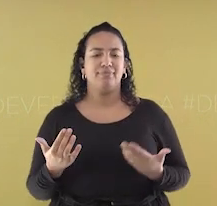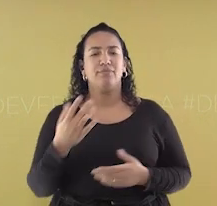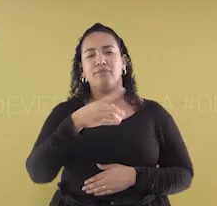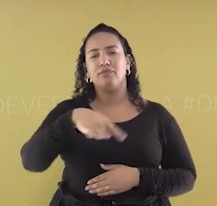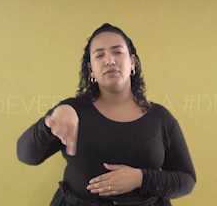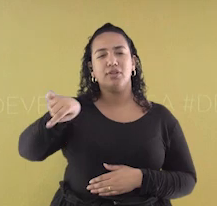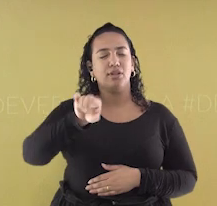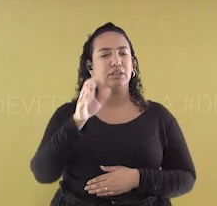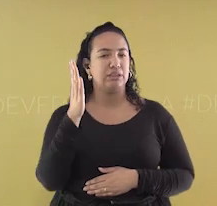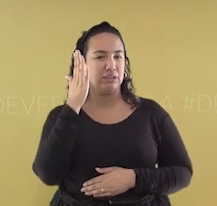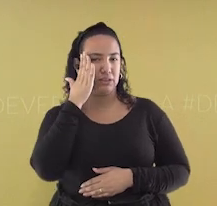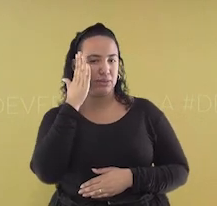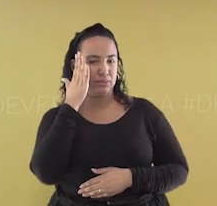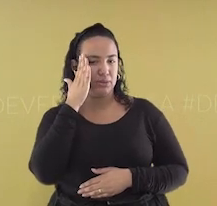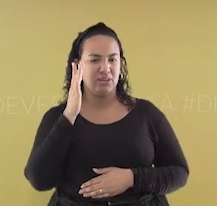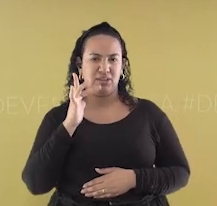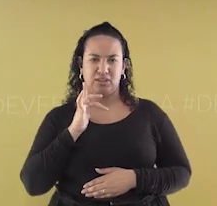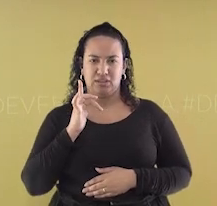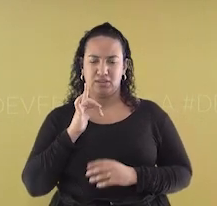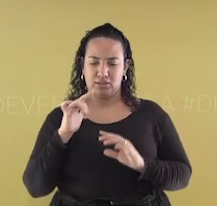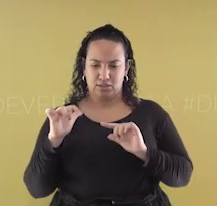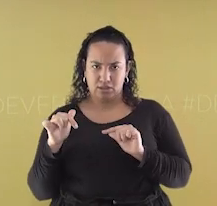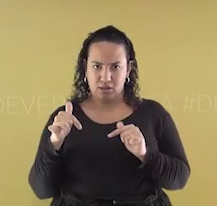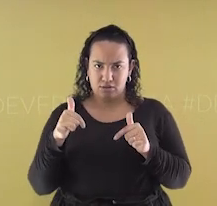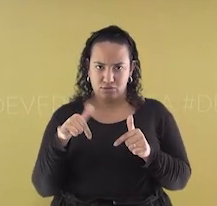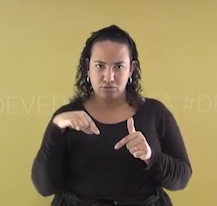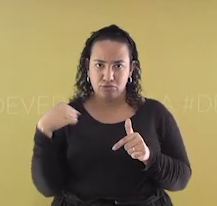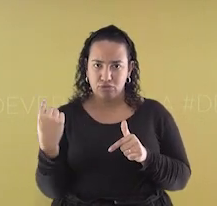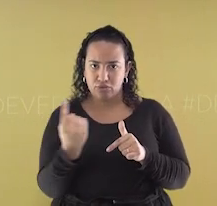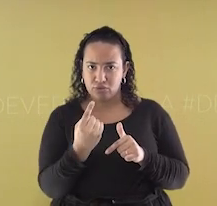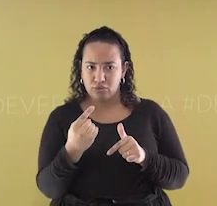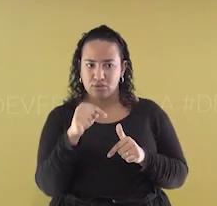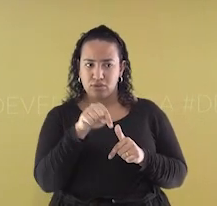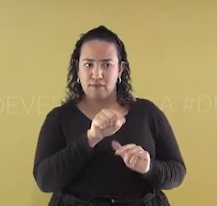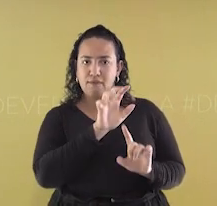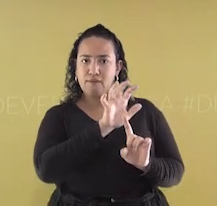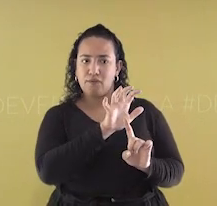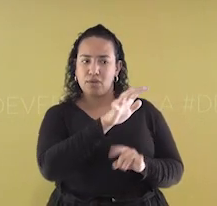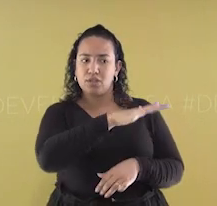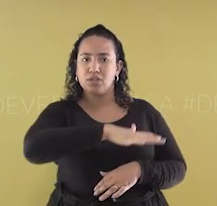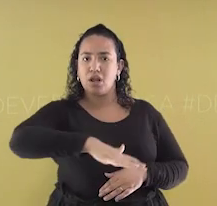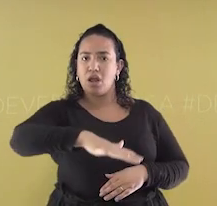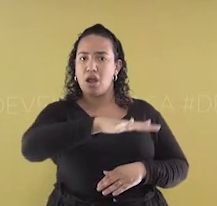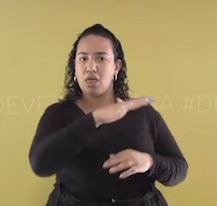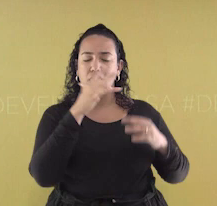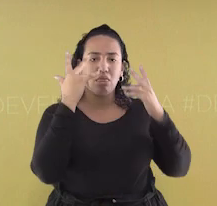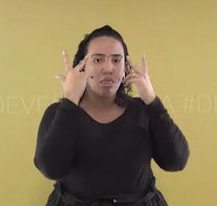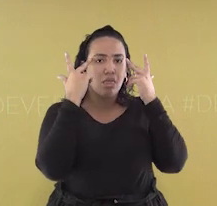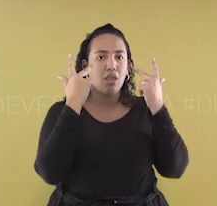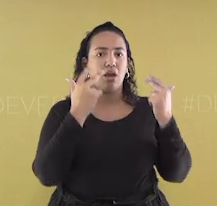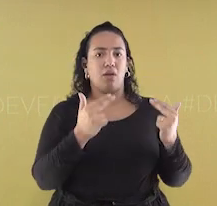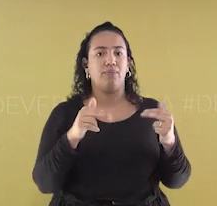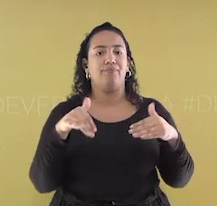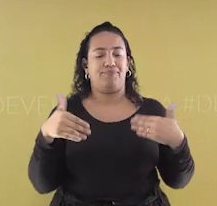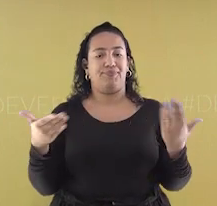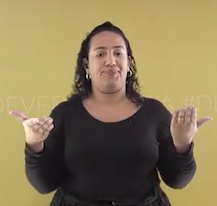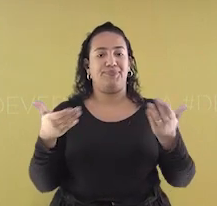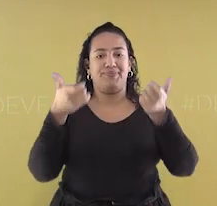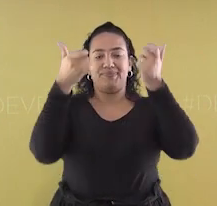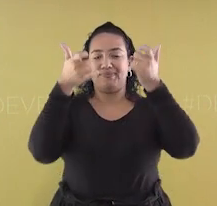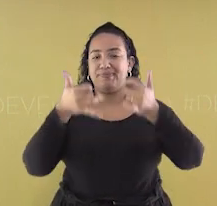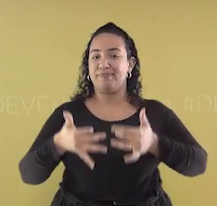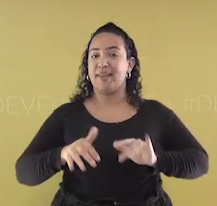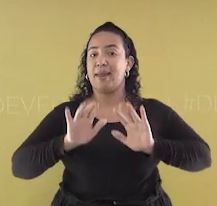Você sabia que algumas atividades que fazemos trazem consequências para o espaço natural? Nós vamos falar sobre isso e